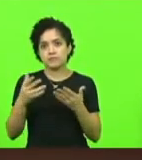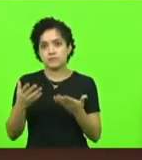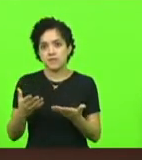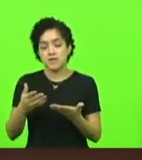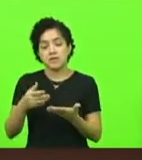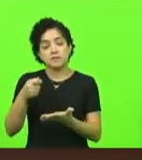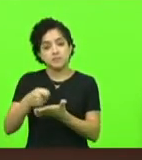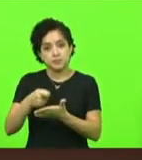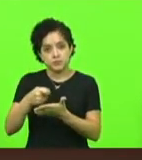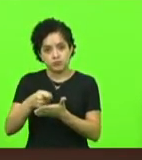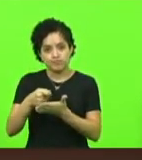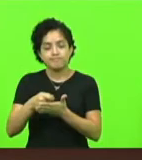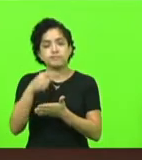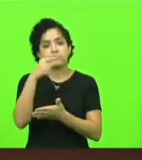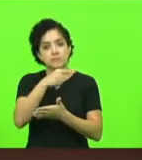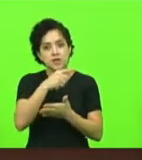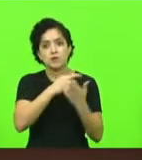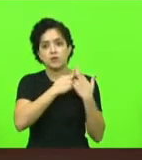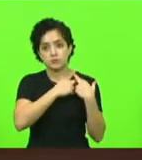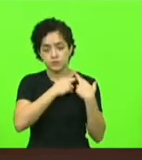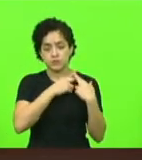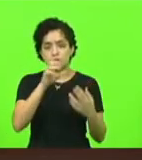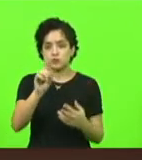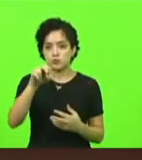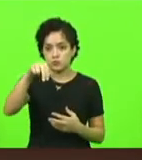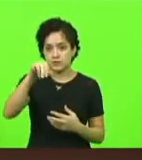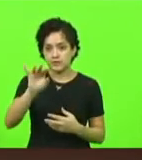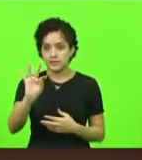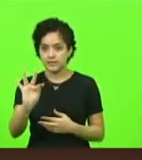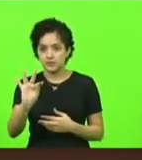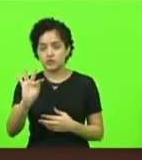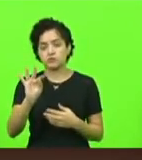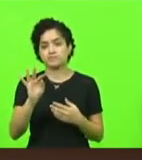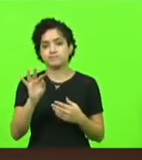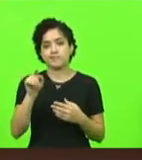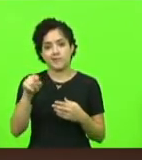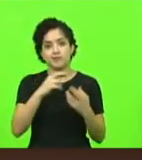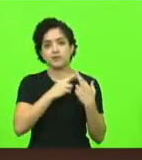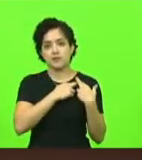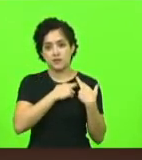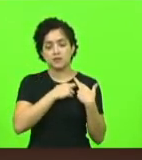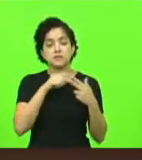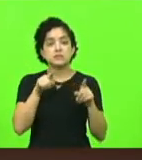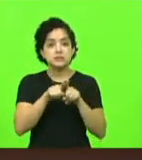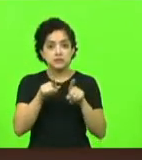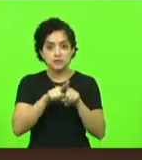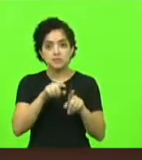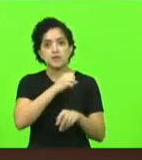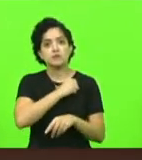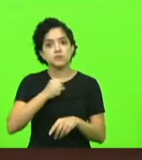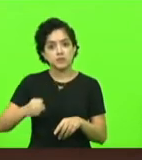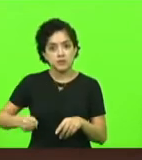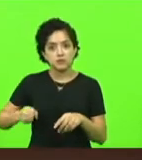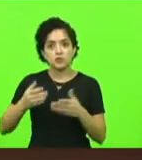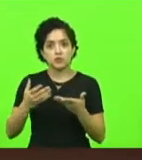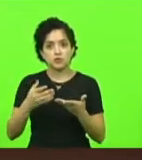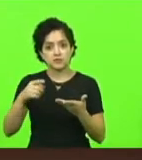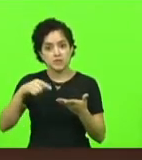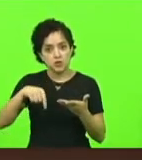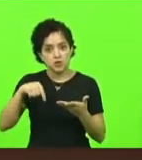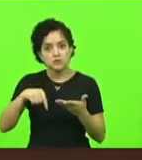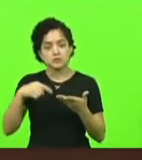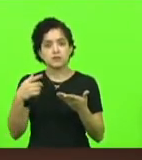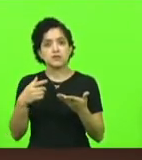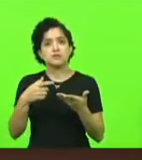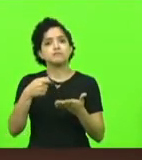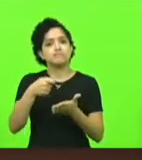cobrado do DENIT regional, isso é uma questão do DENIT regional. E os senadores e deputados federais aqui têm. Nós aqui estamos batido direto, e